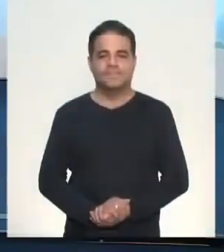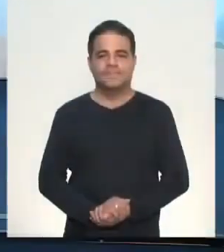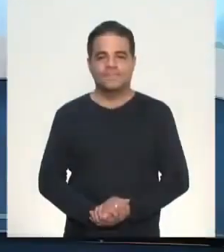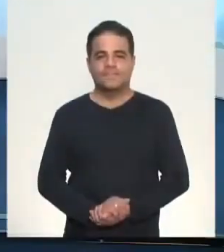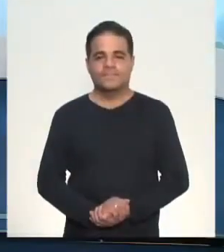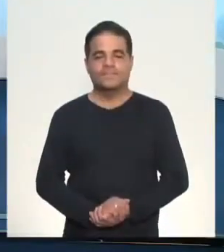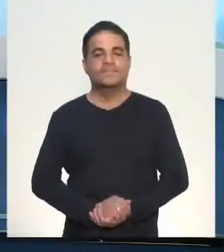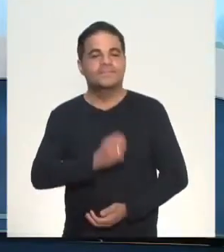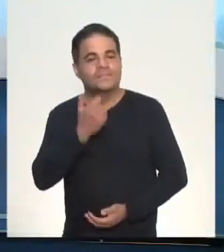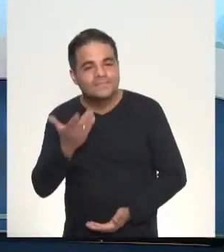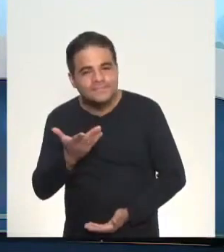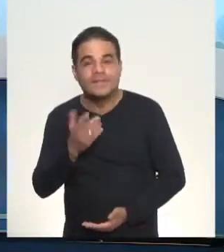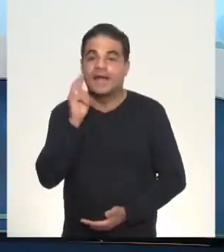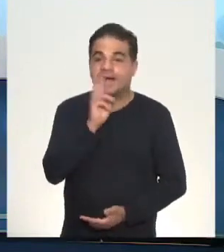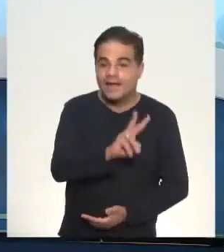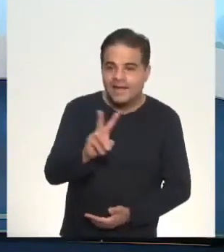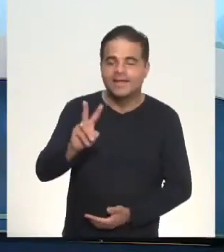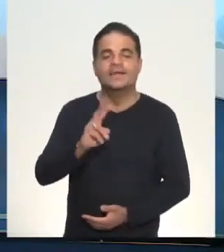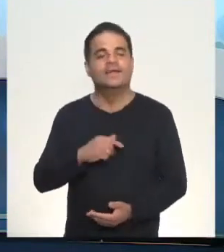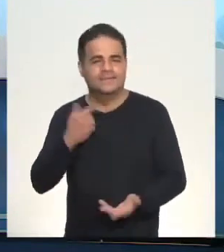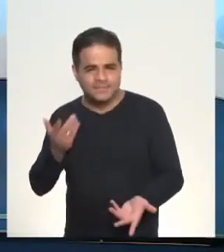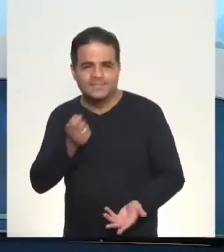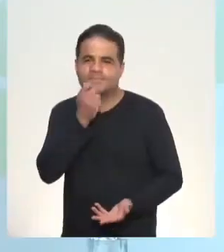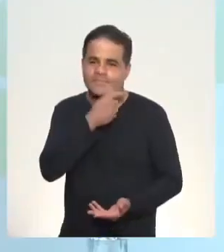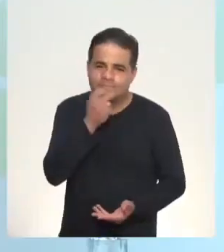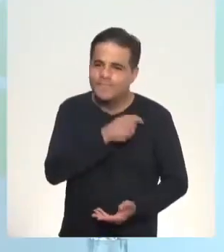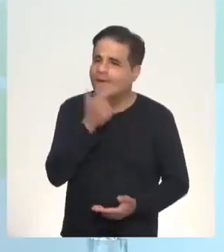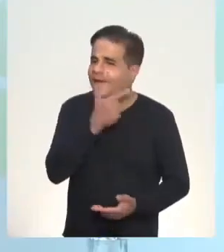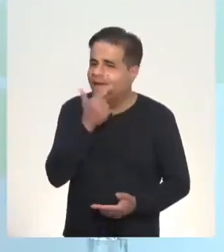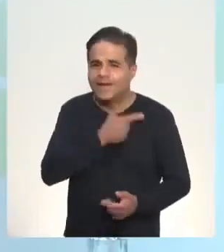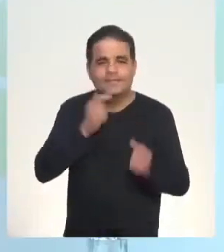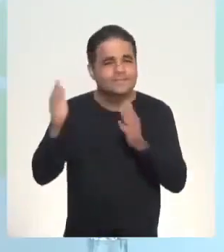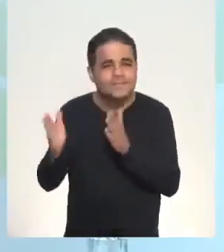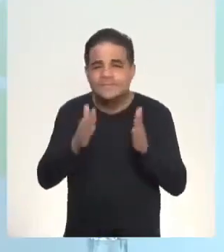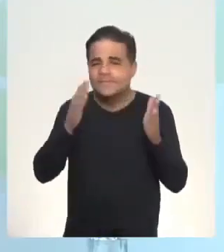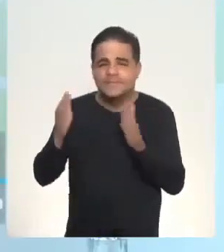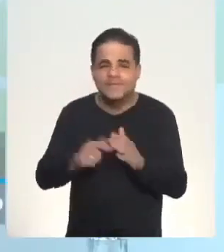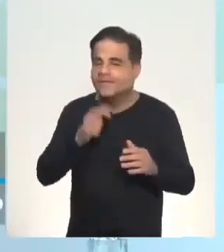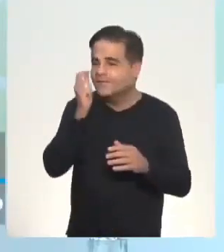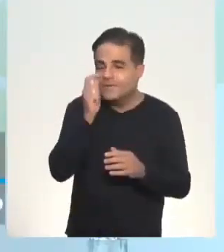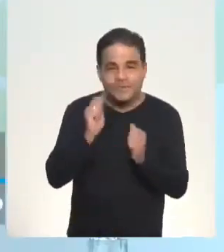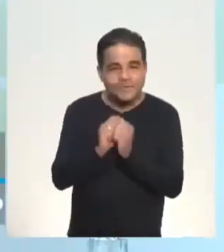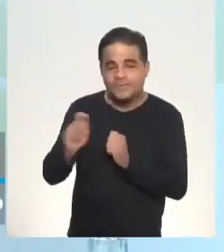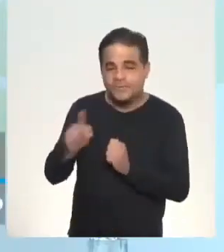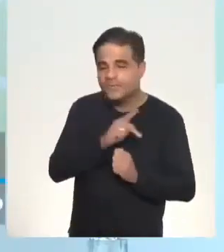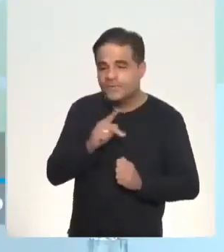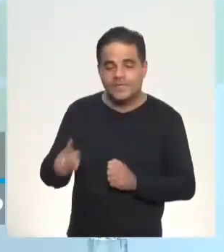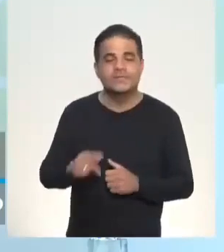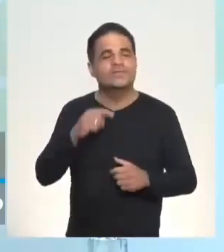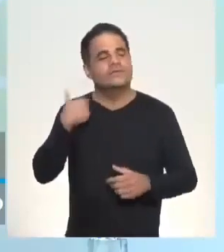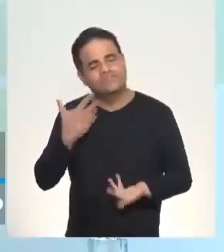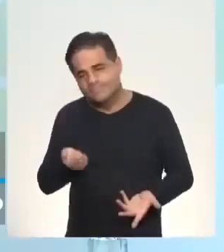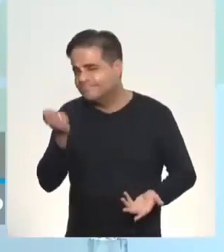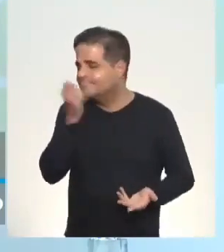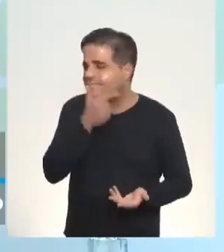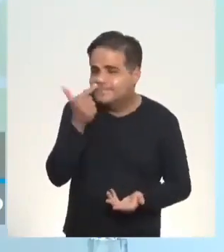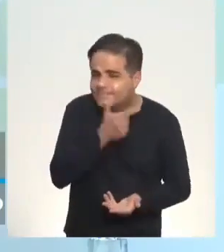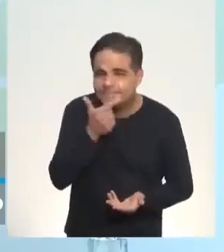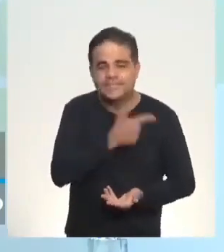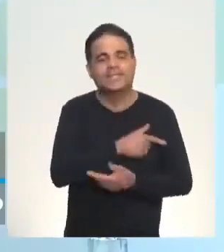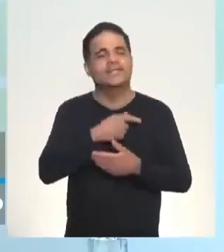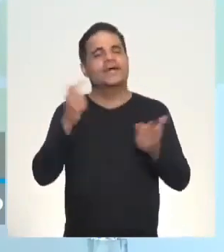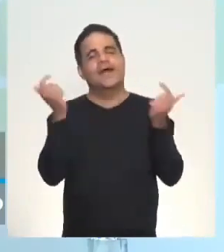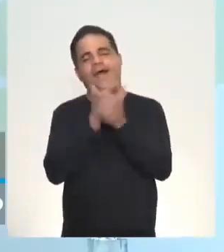Ai, gente, não tem como não rir, né? Muito bom, porque é muito bom. comédia o tempo inteiro. Eu aqui observando junto com o professor Mauro e a gente